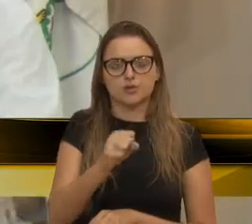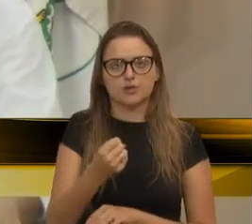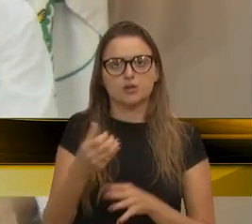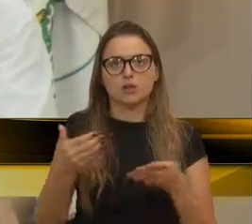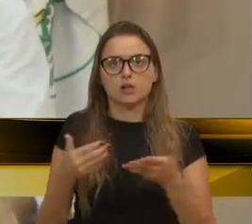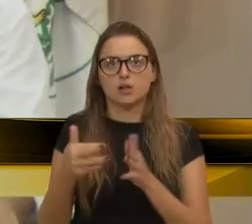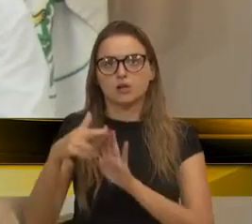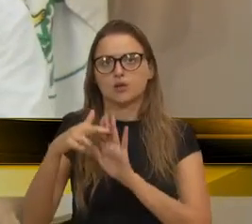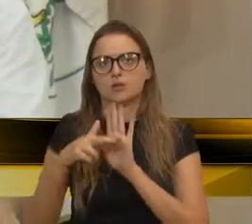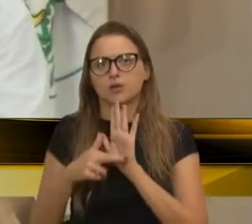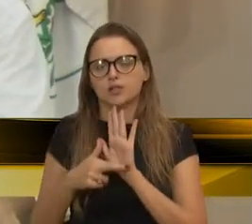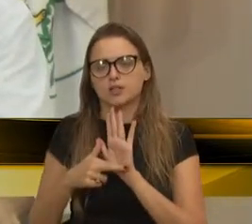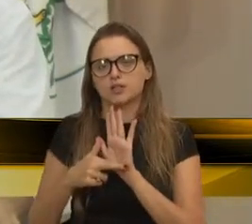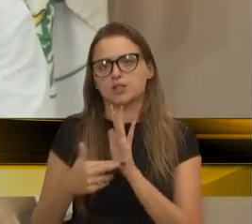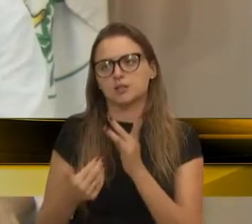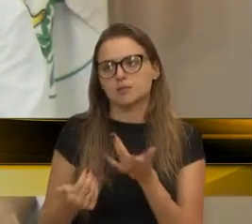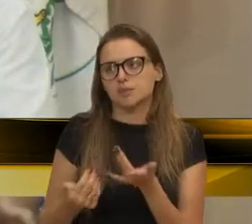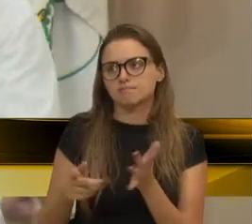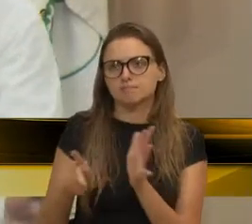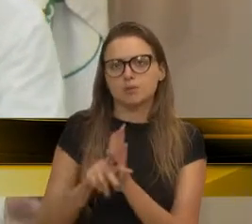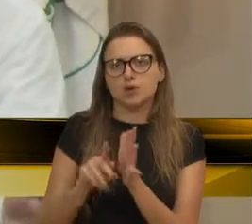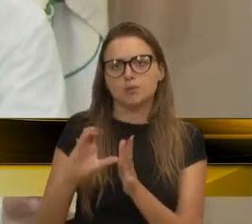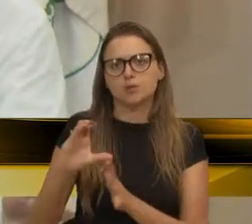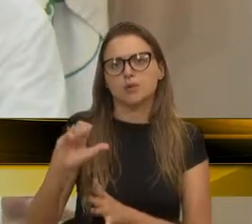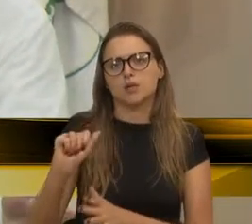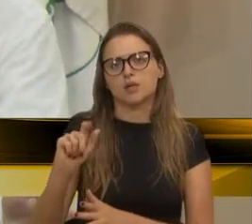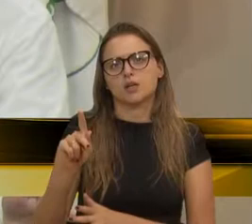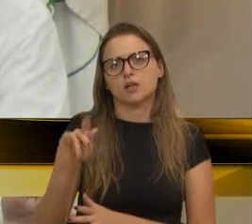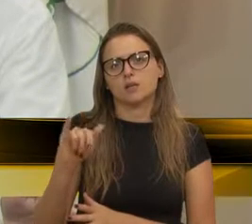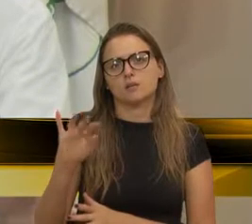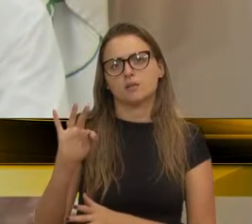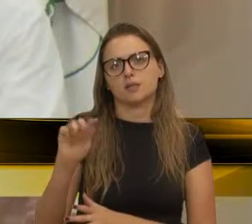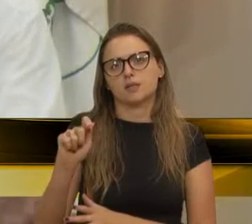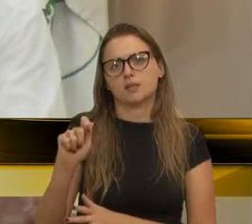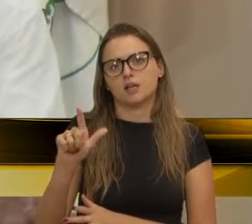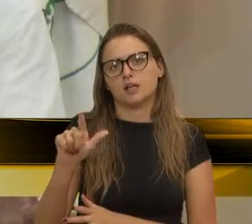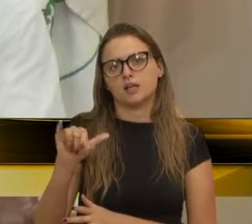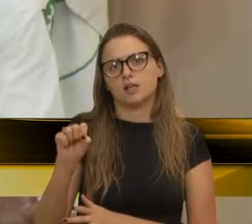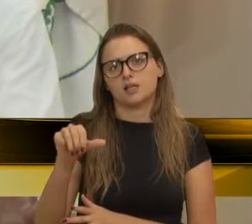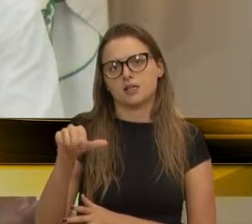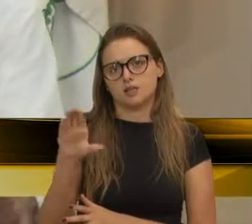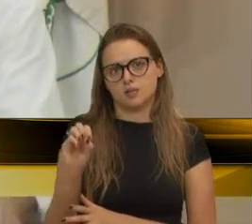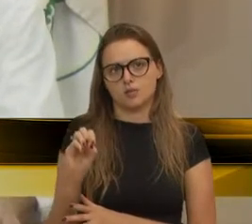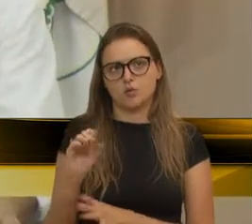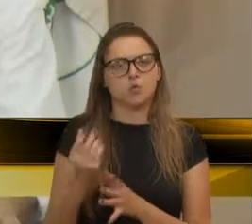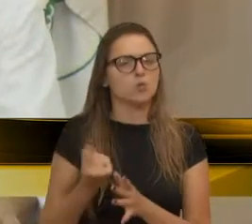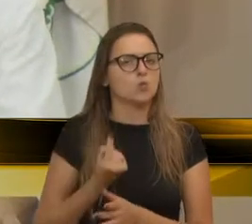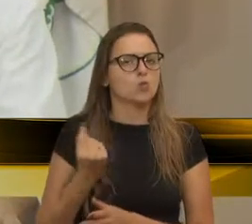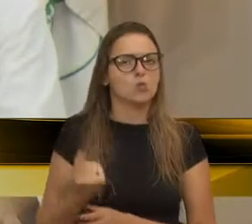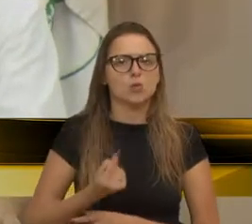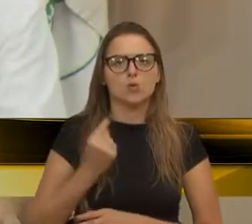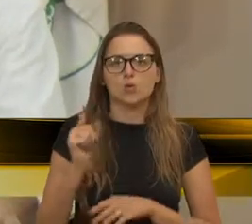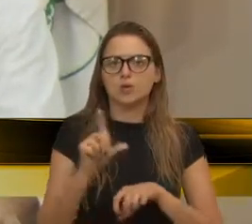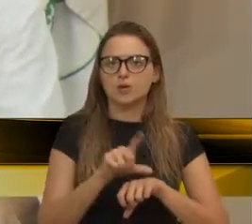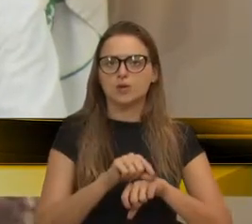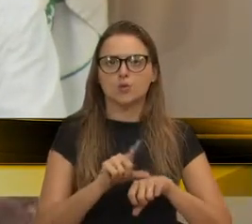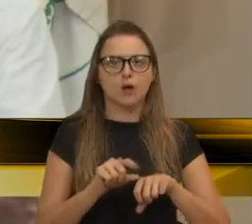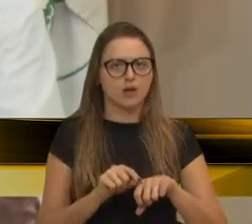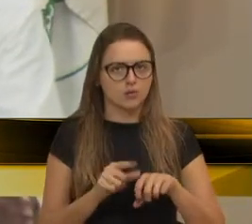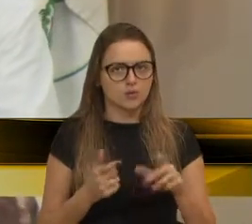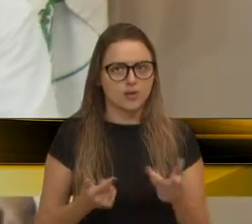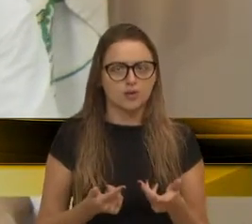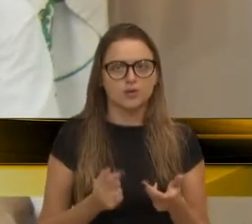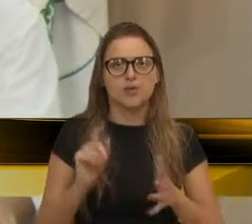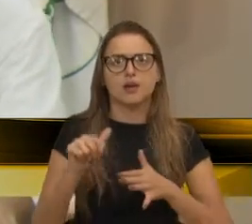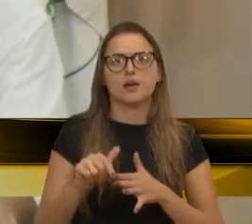regime de capitalização. Isso é inadmissível. O único argumento do governo é de que em 10